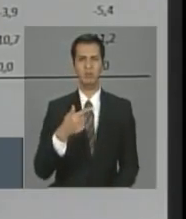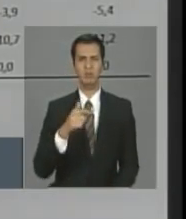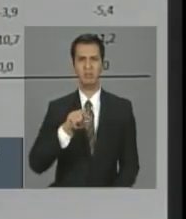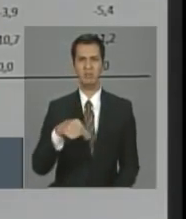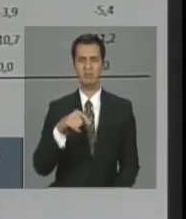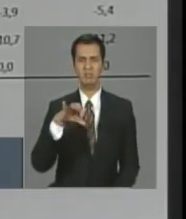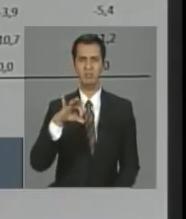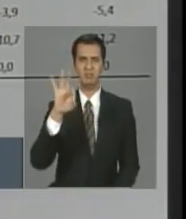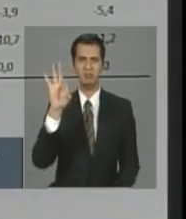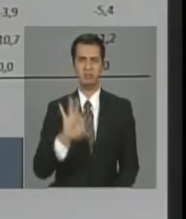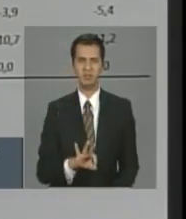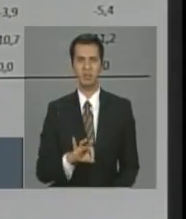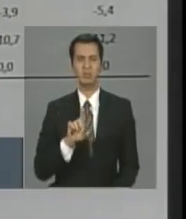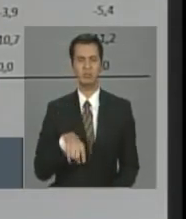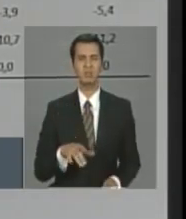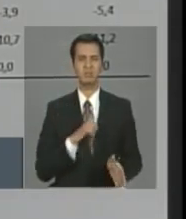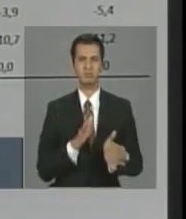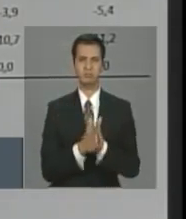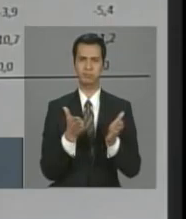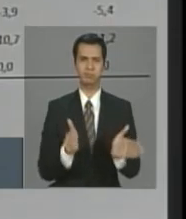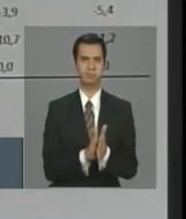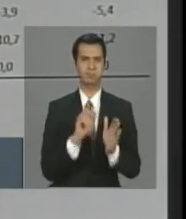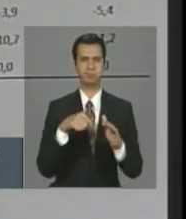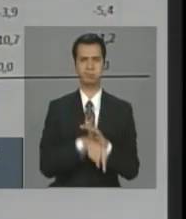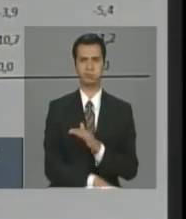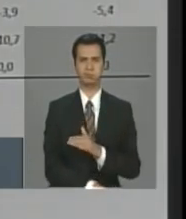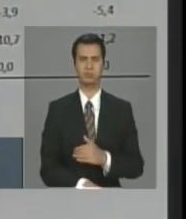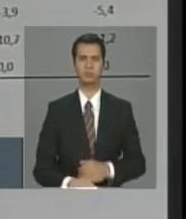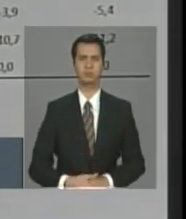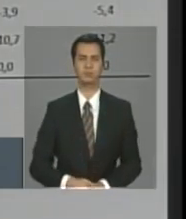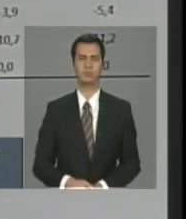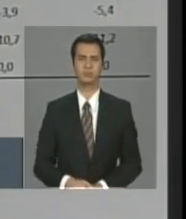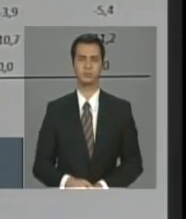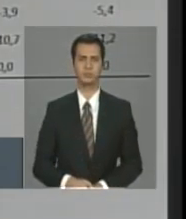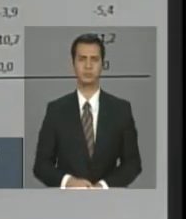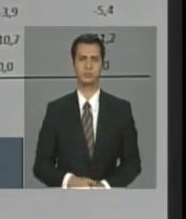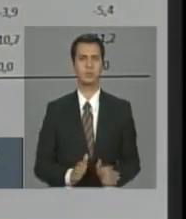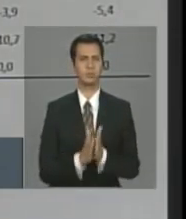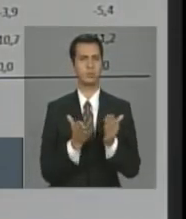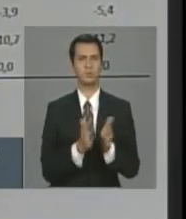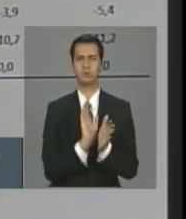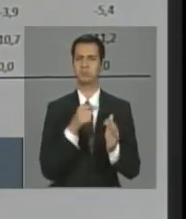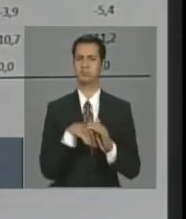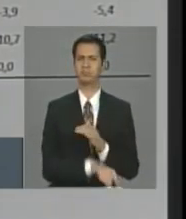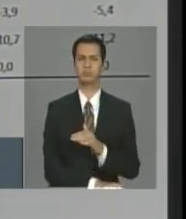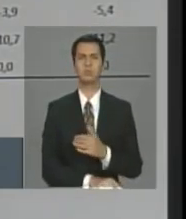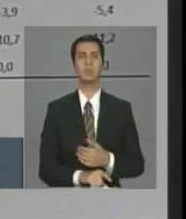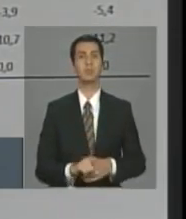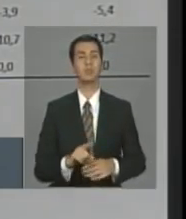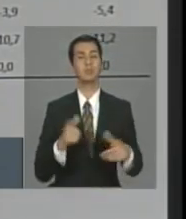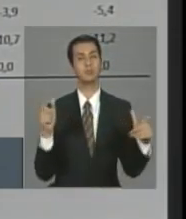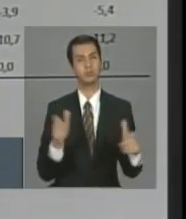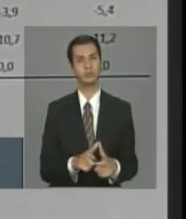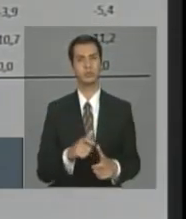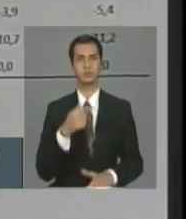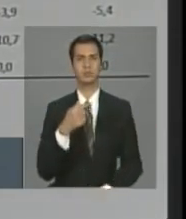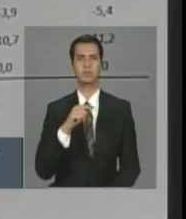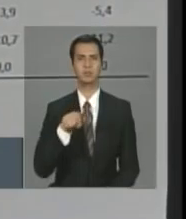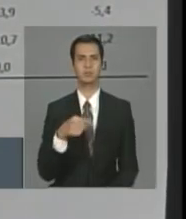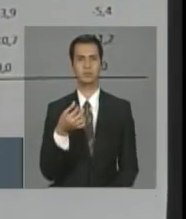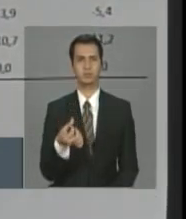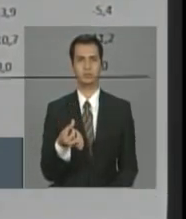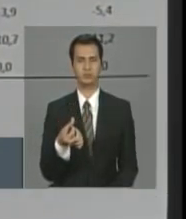12,9% eram entre pobres e extremamente pobres. Desculpa, eram extremamente pobres, caiu para